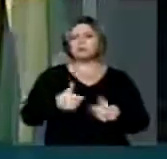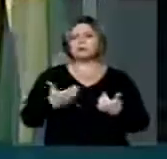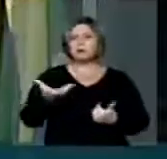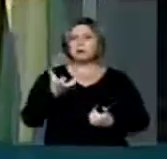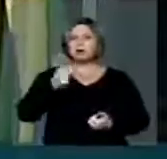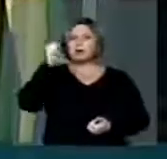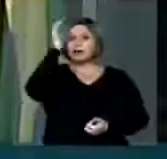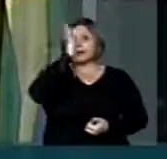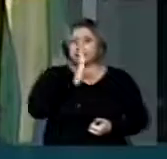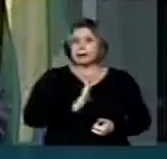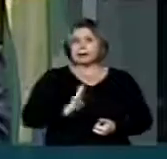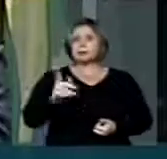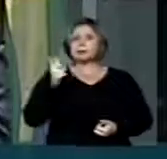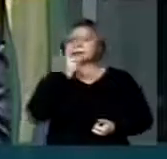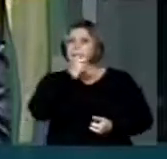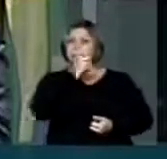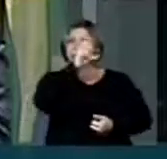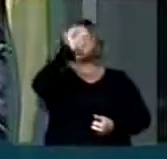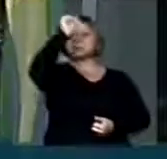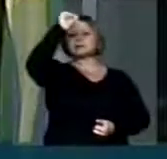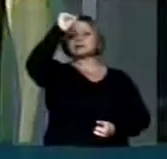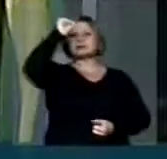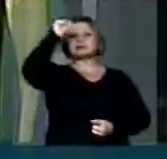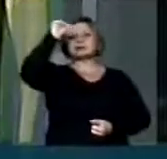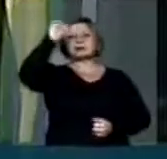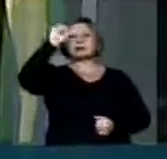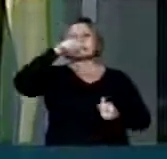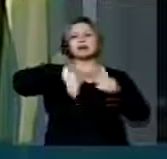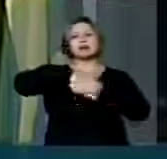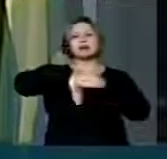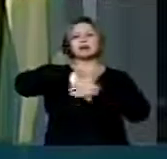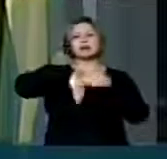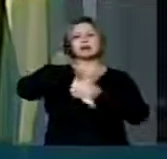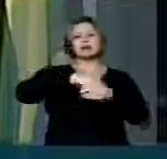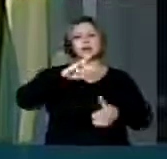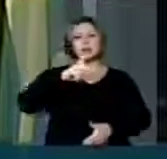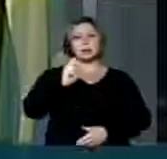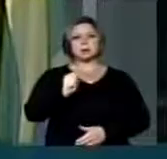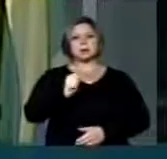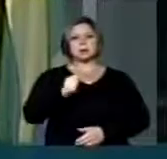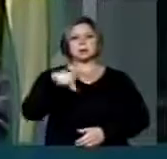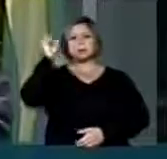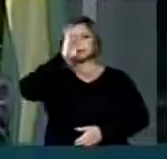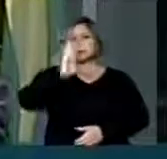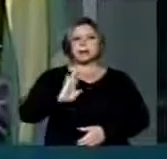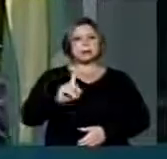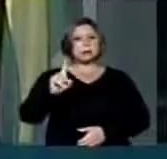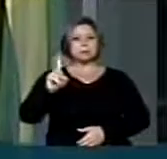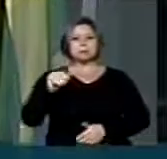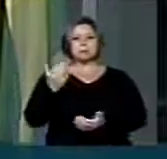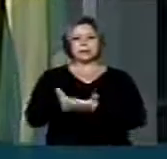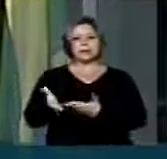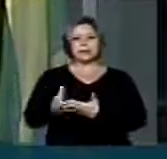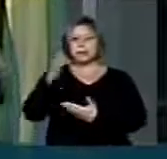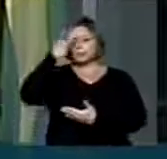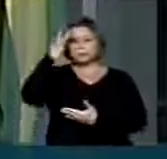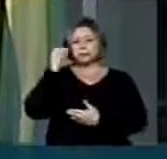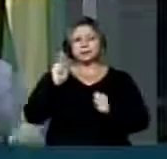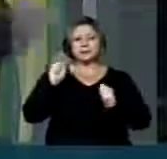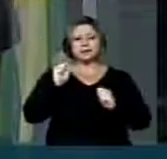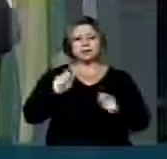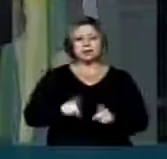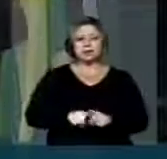Brasil vença a Copa. A seleção brasileira não perdeu a torcida. Quem perdeu